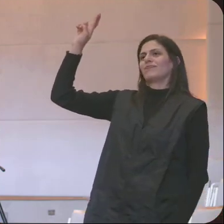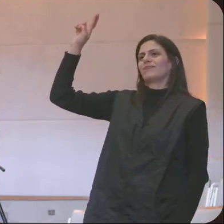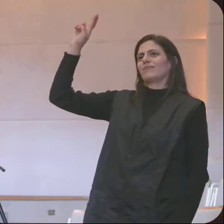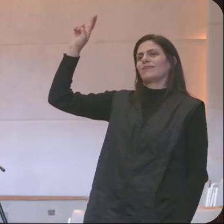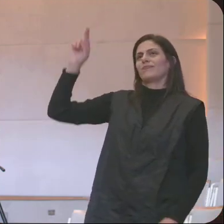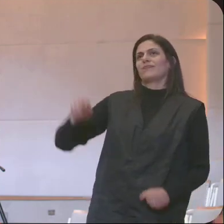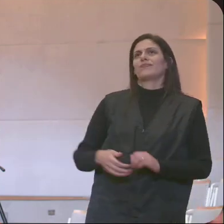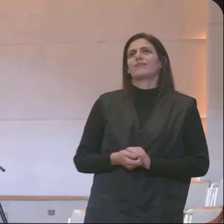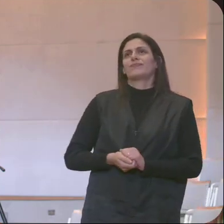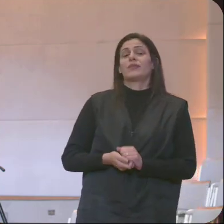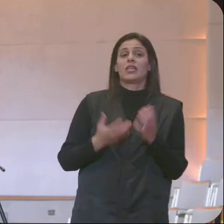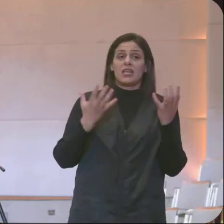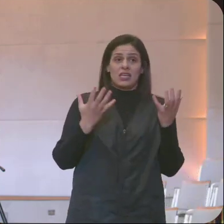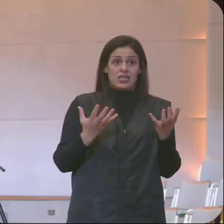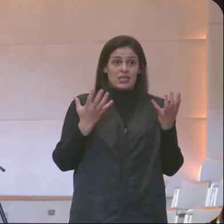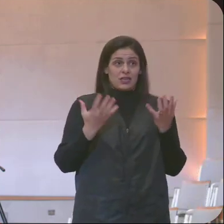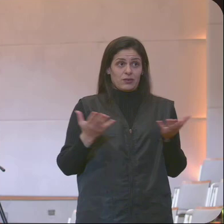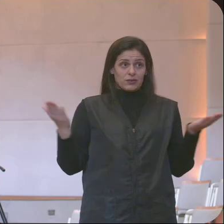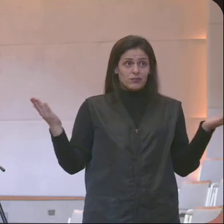E eu queria que agora,